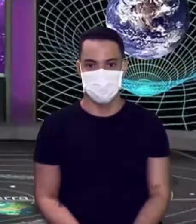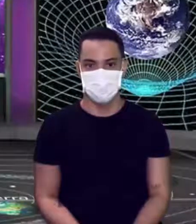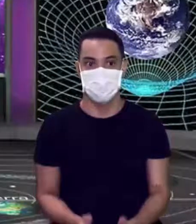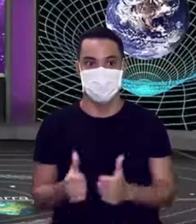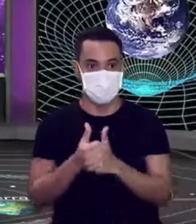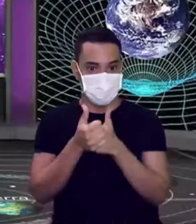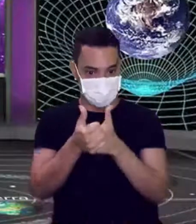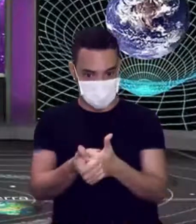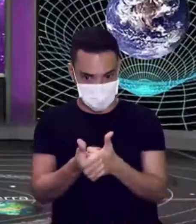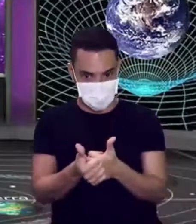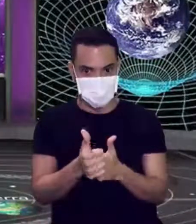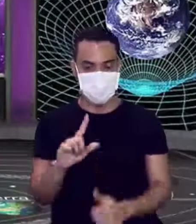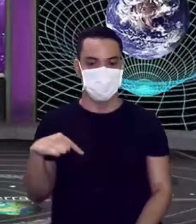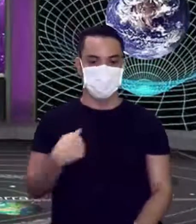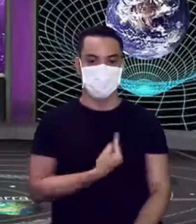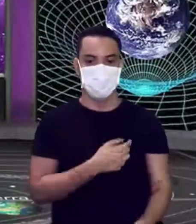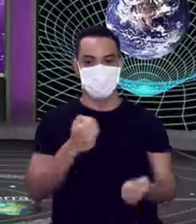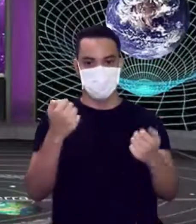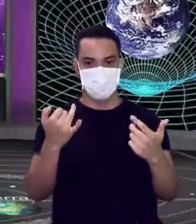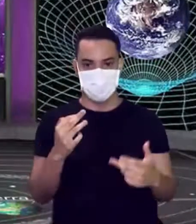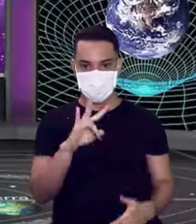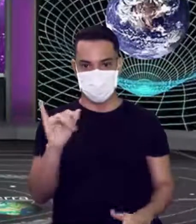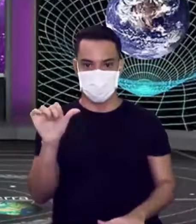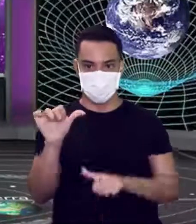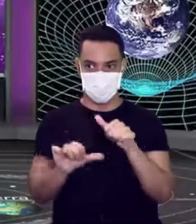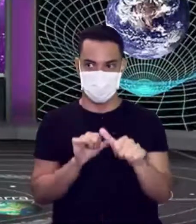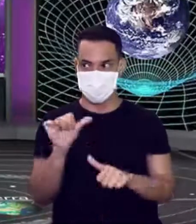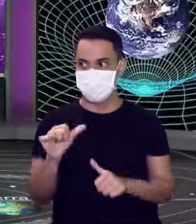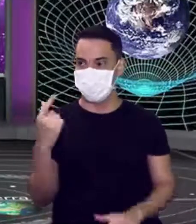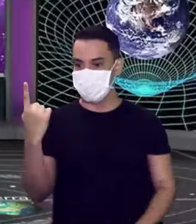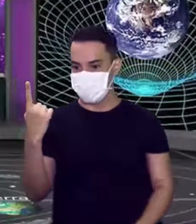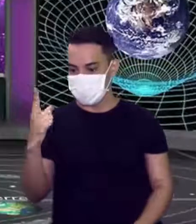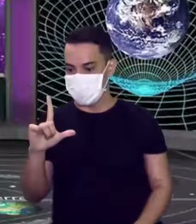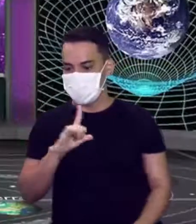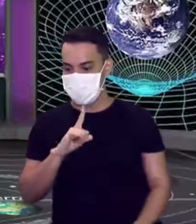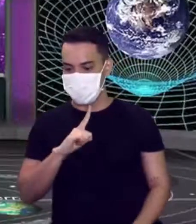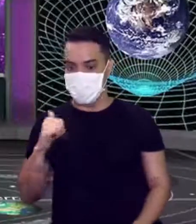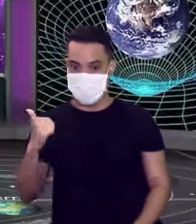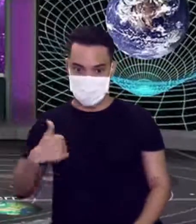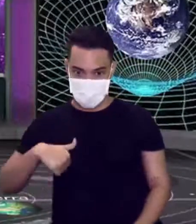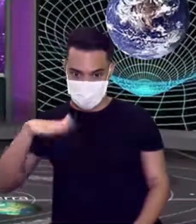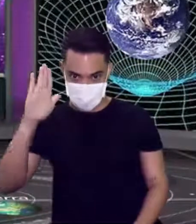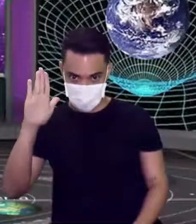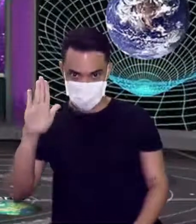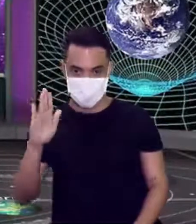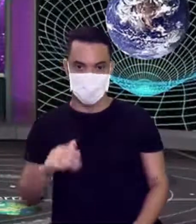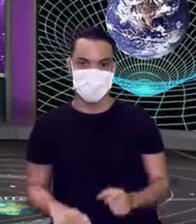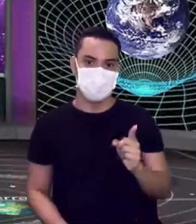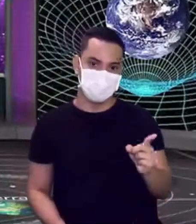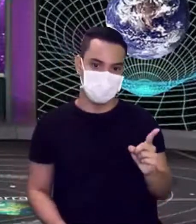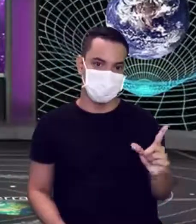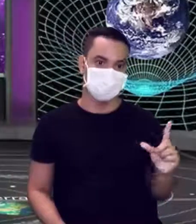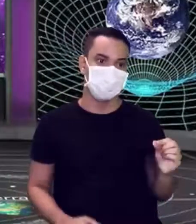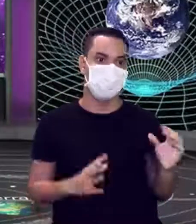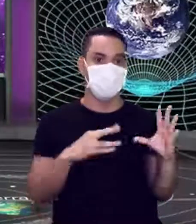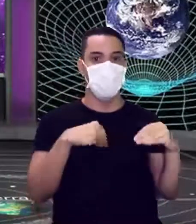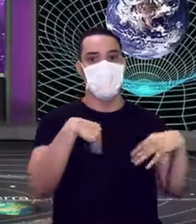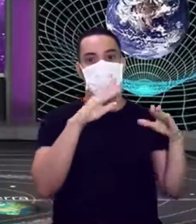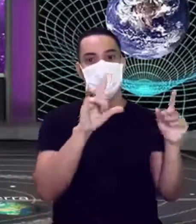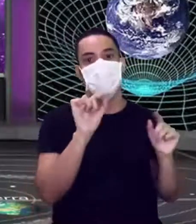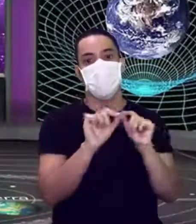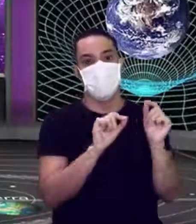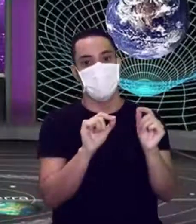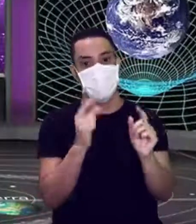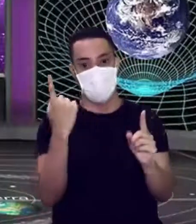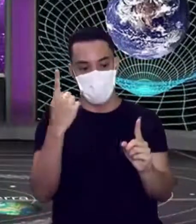série triboelétrica, eles vão trocar cargas. Um vai ficar com excesso de elétrons e esse que está com excesso é porque veio do